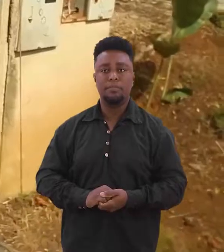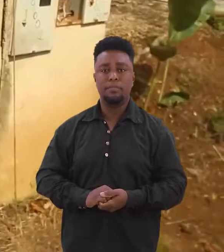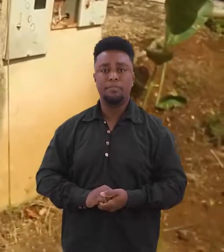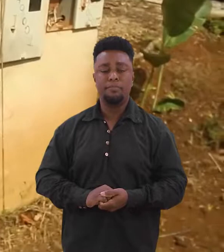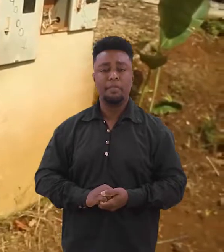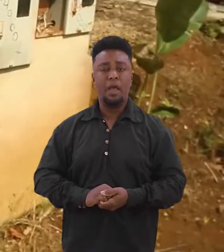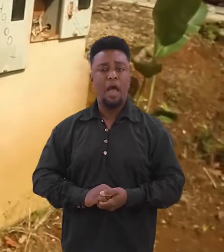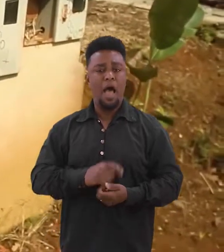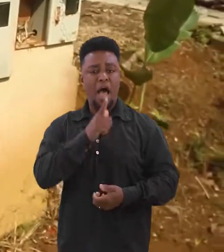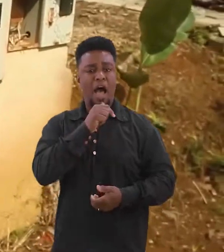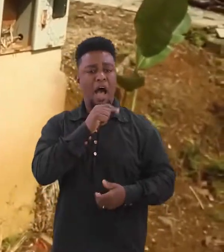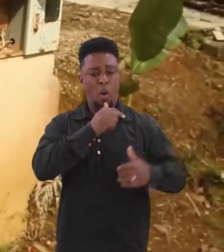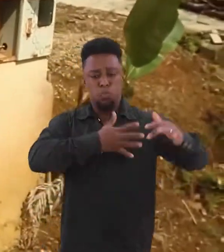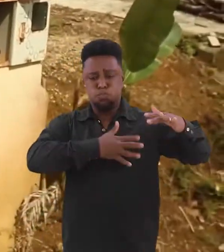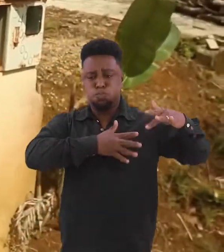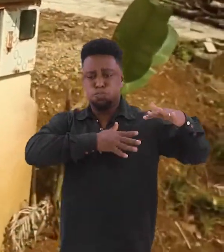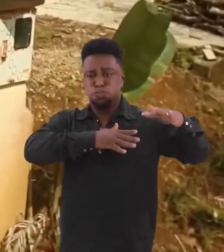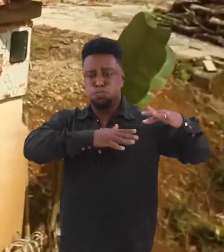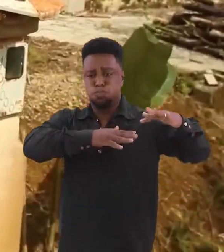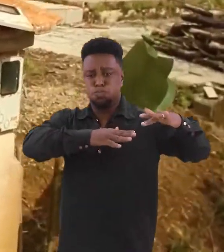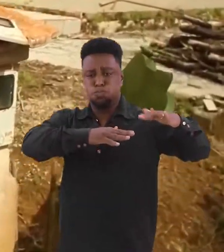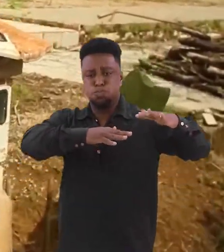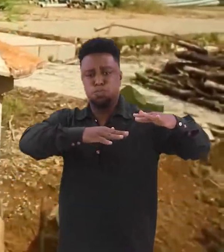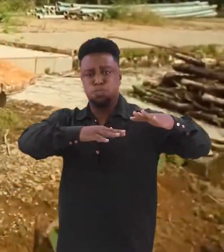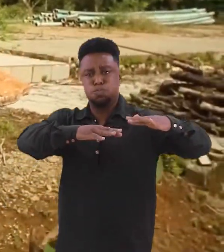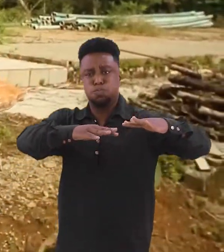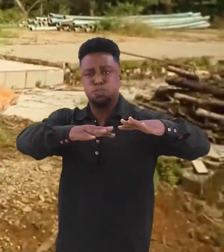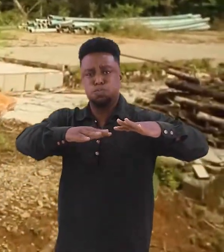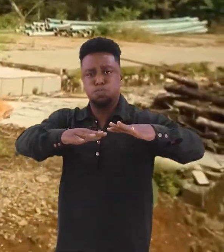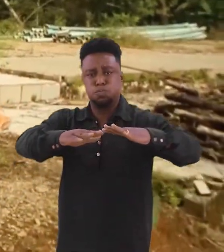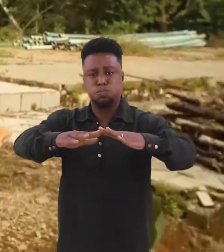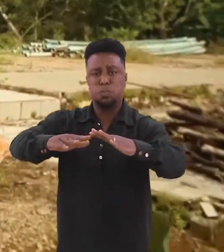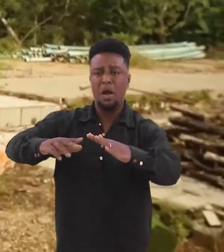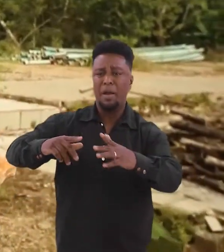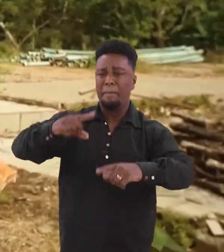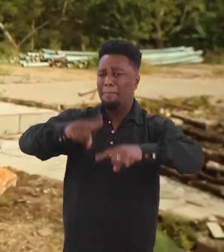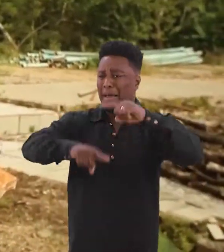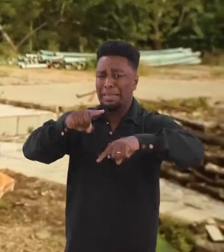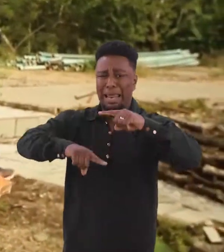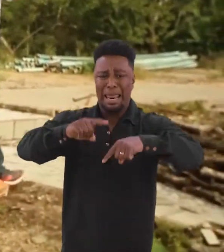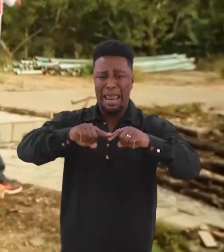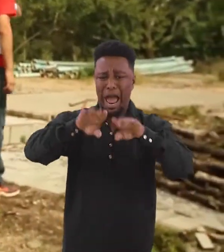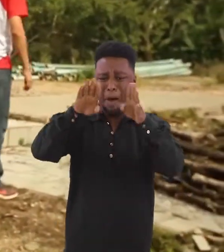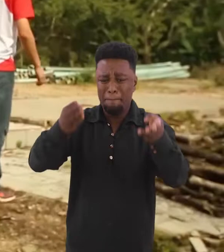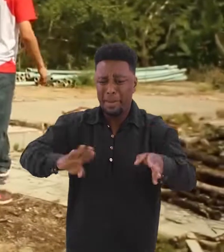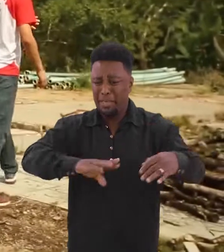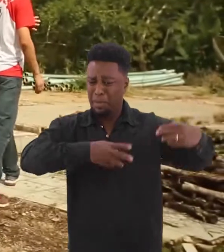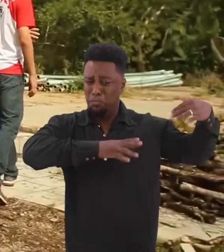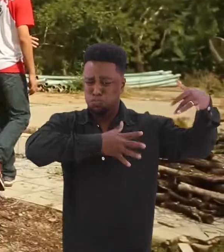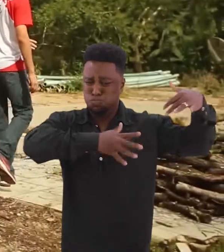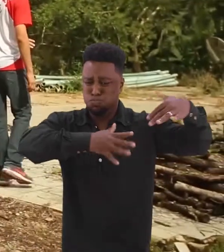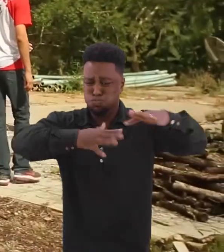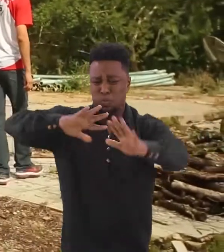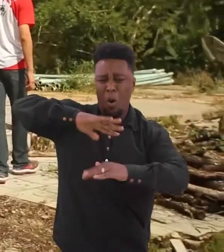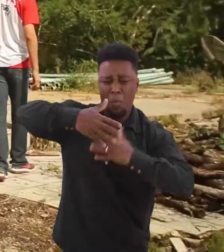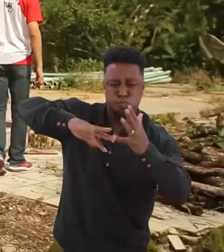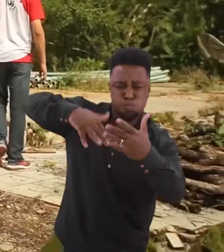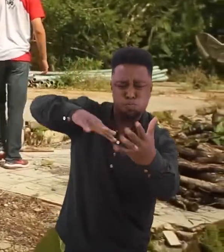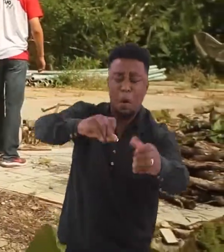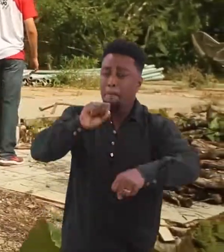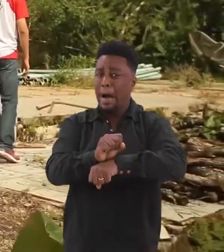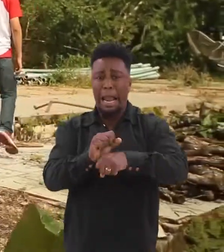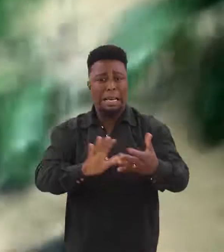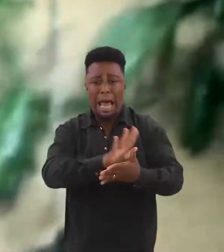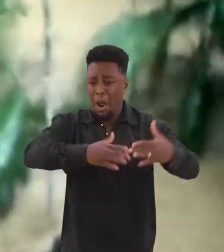A correnteza, ela vinha daqui assim, correntando, pegando. Era freeze, era os baldes, era a caixa, tudo que havia não tinha